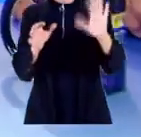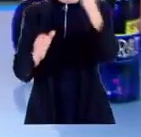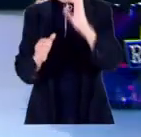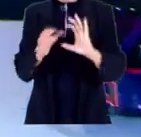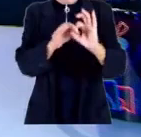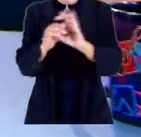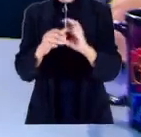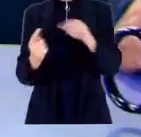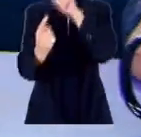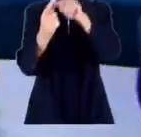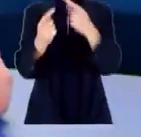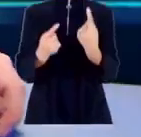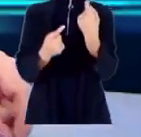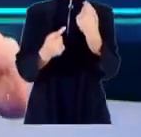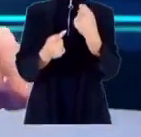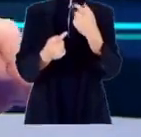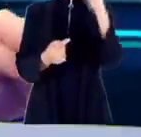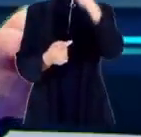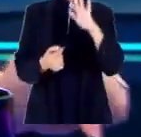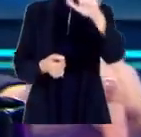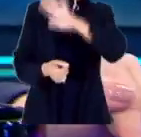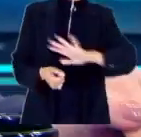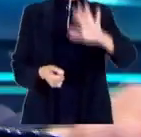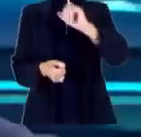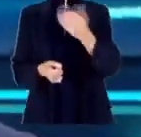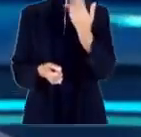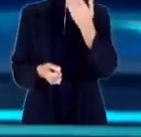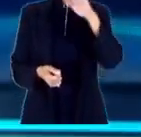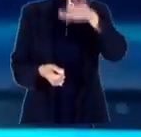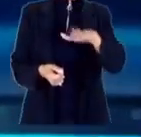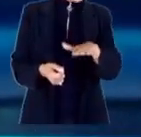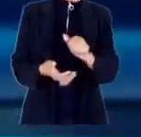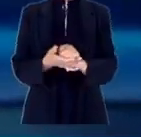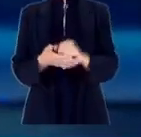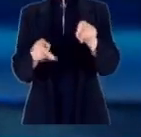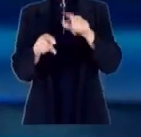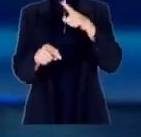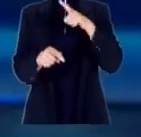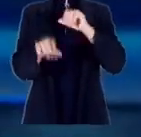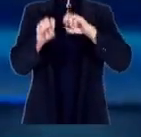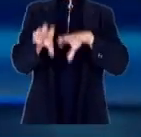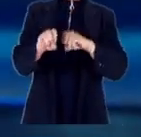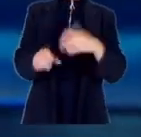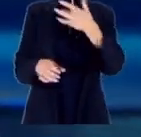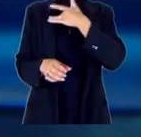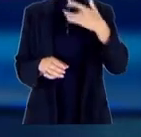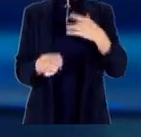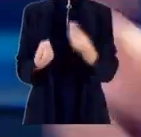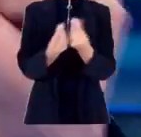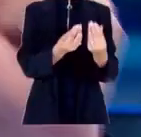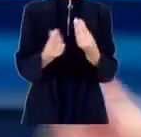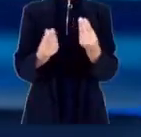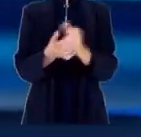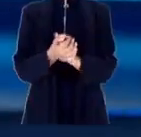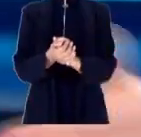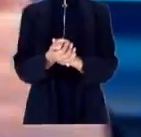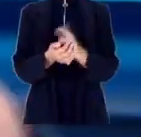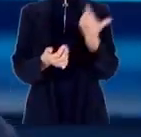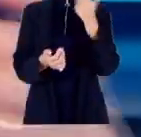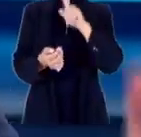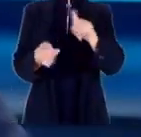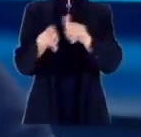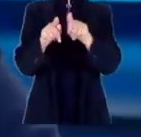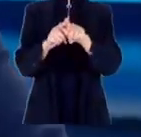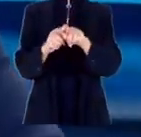é fazer com que esse Brasil seja de todos um Brasil que tenha comida barata na mesa que tem educação e saúde de qualidade e que possa